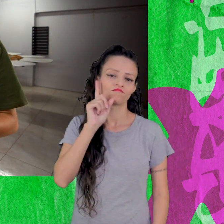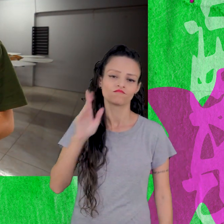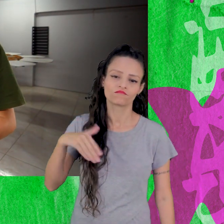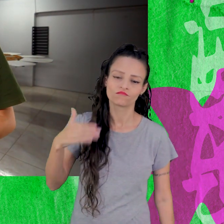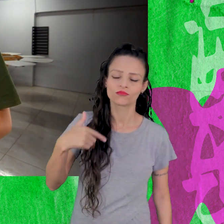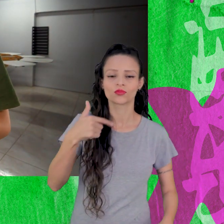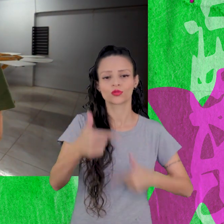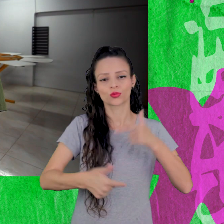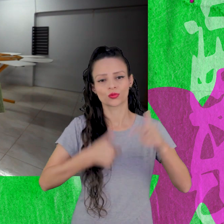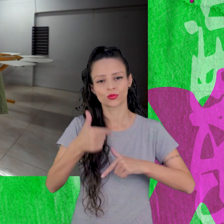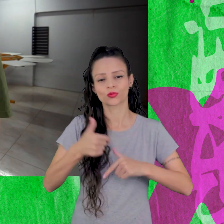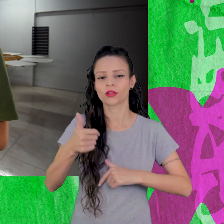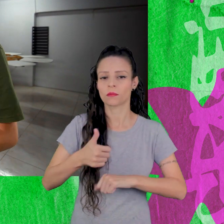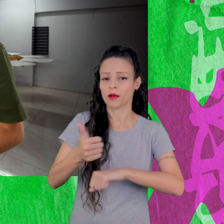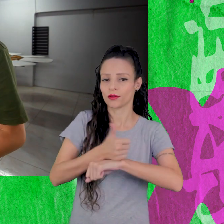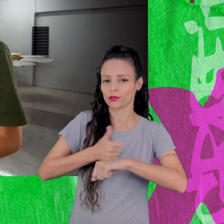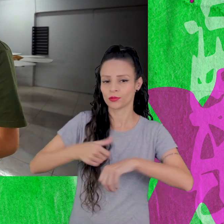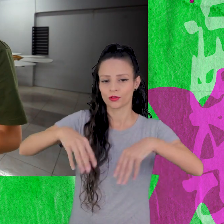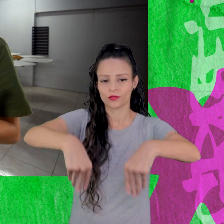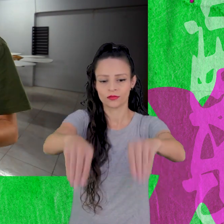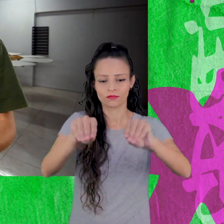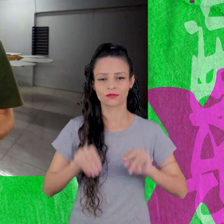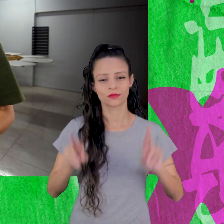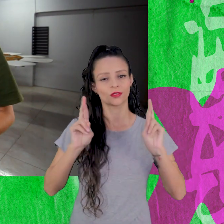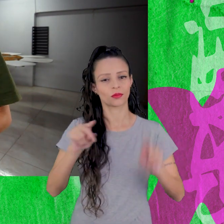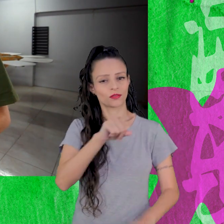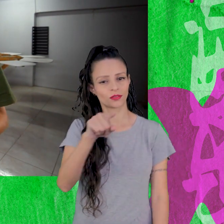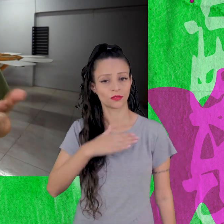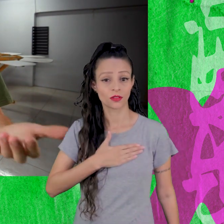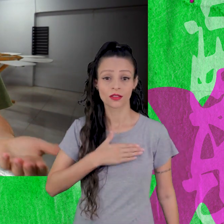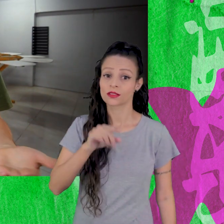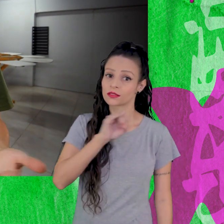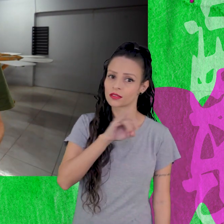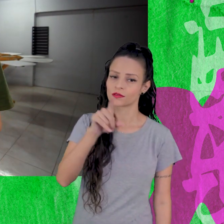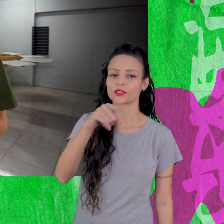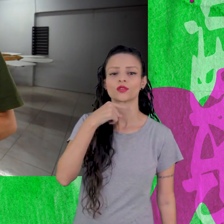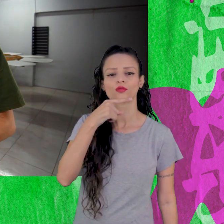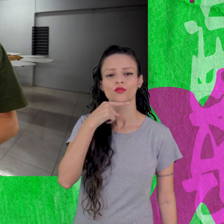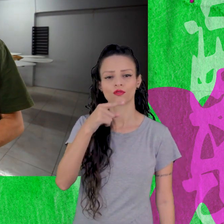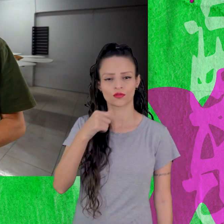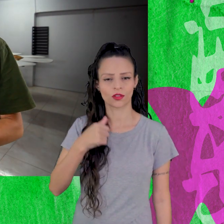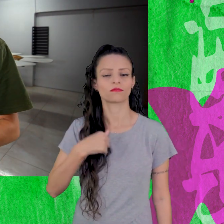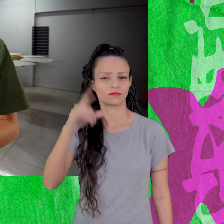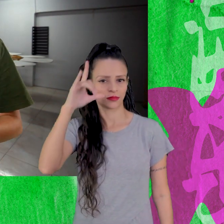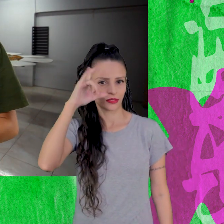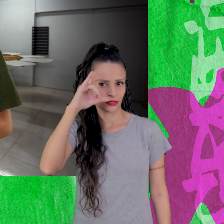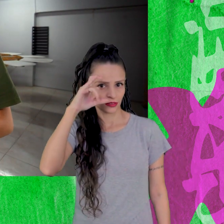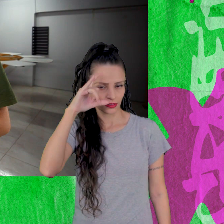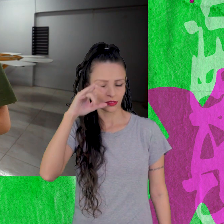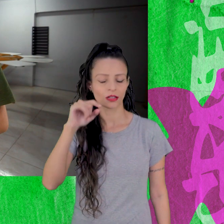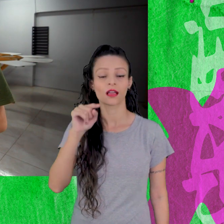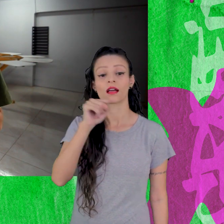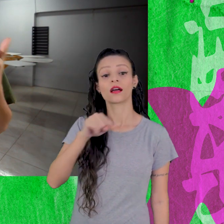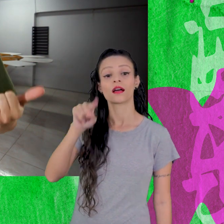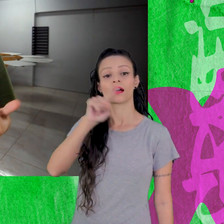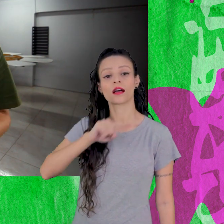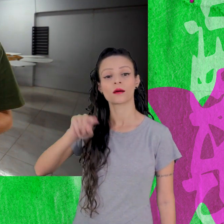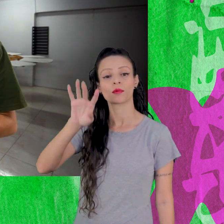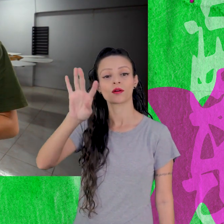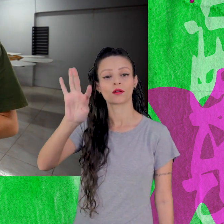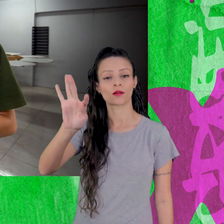acontece no nosso dia a dia como serígrafo. Espero que vocês tenham gostado. Se vocês tiverem alguma dúvida, eu tô no Instagram, que é o